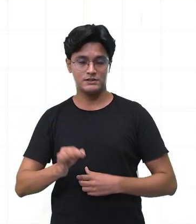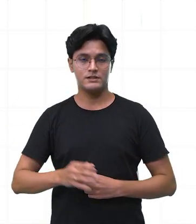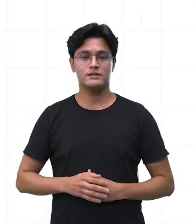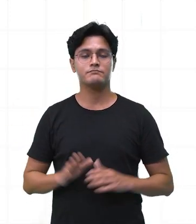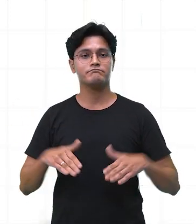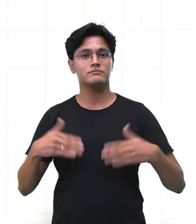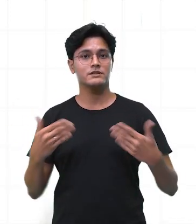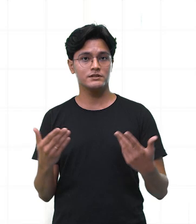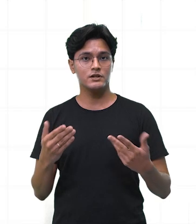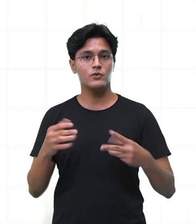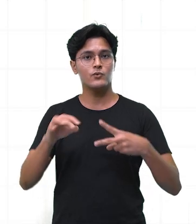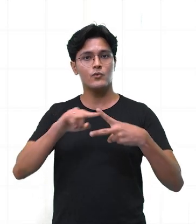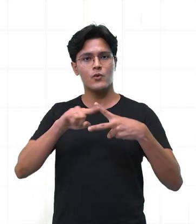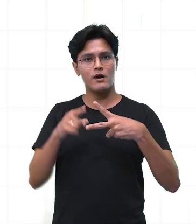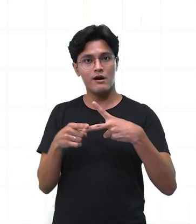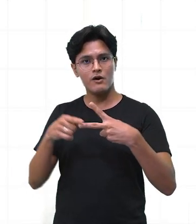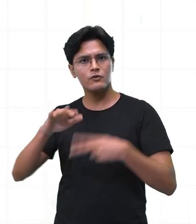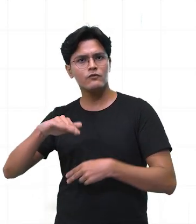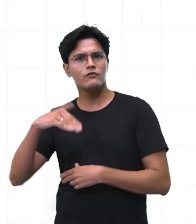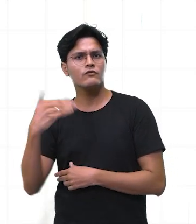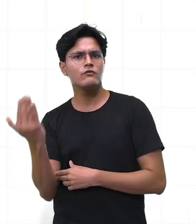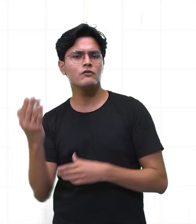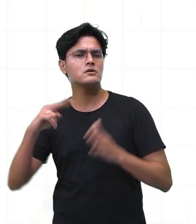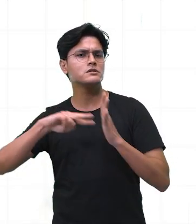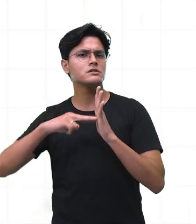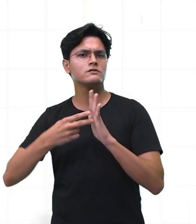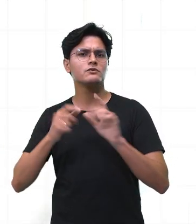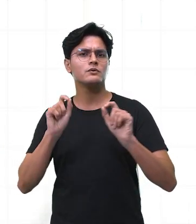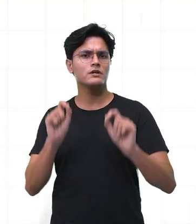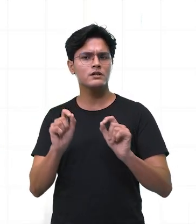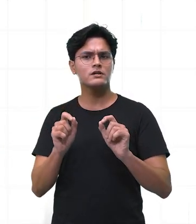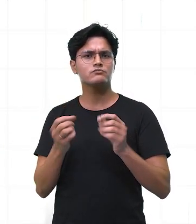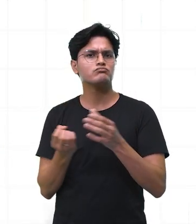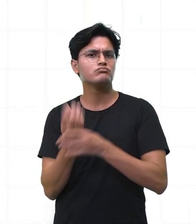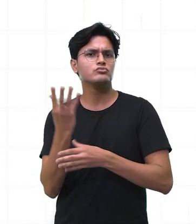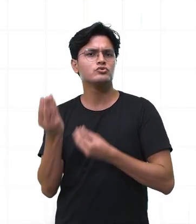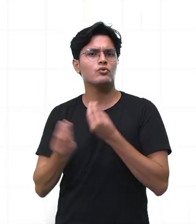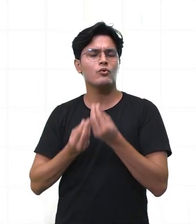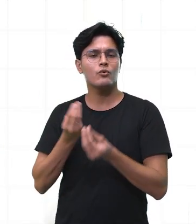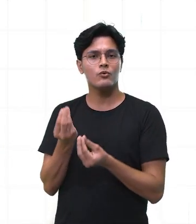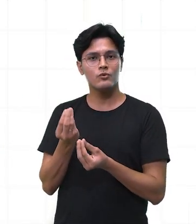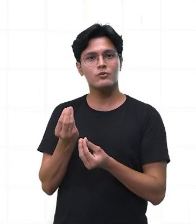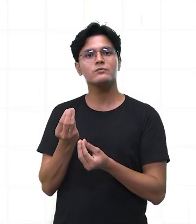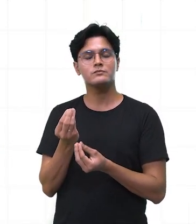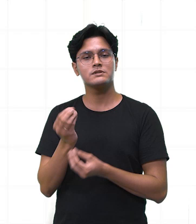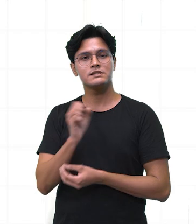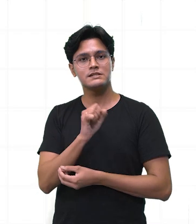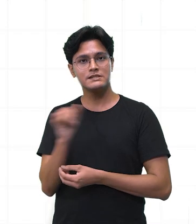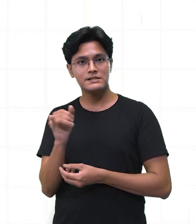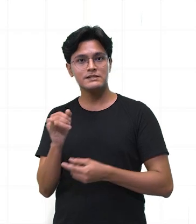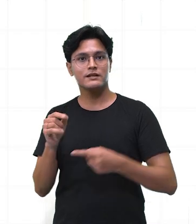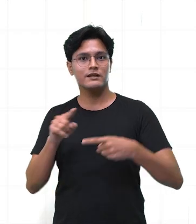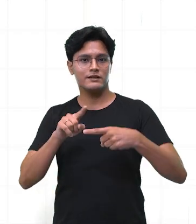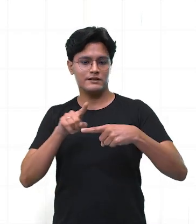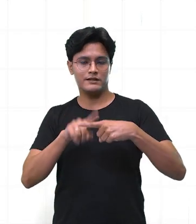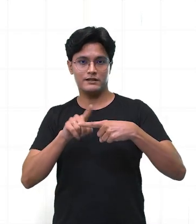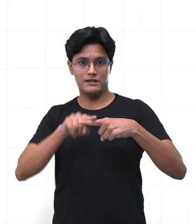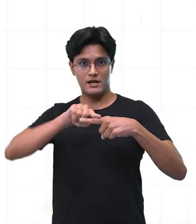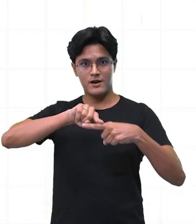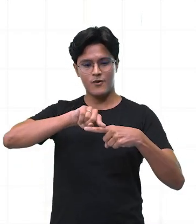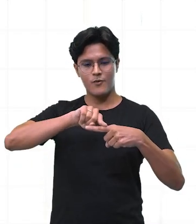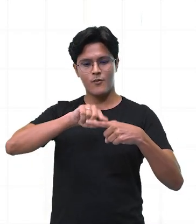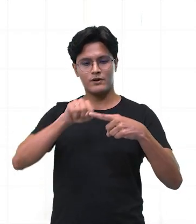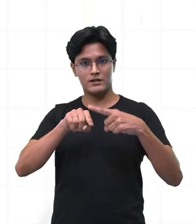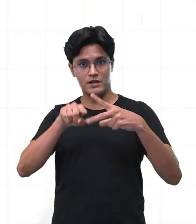ângulo externo é aquele que se forma quando prolongamos um dos